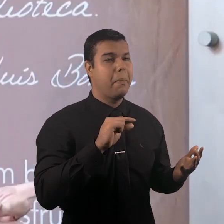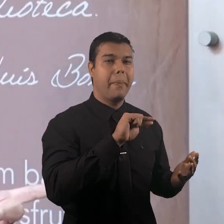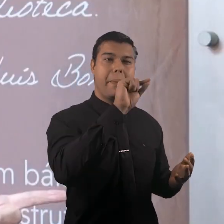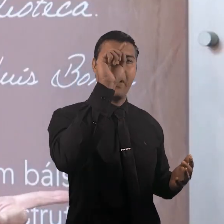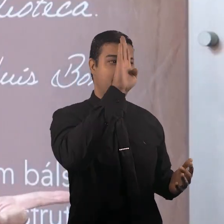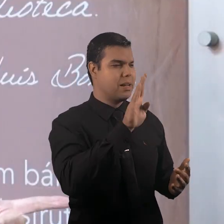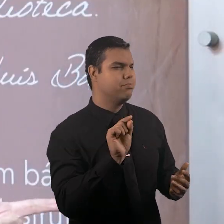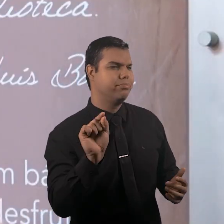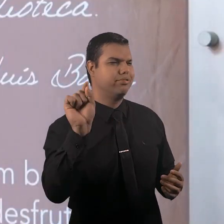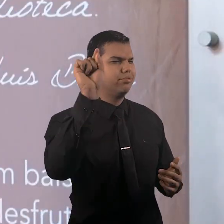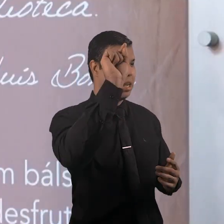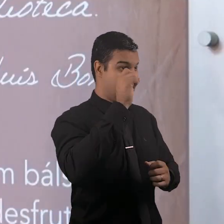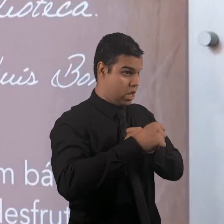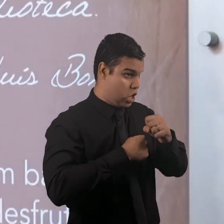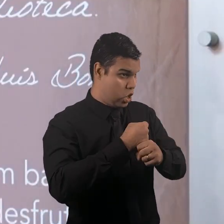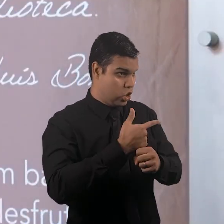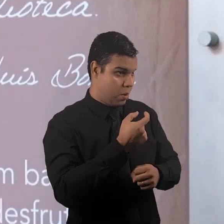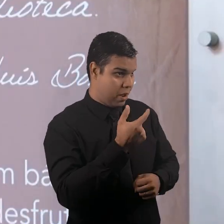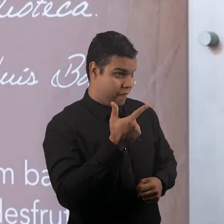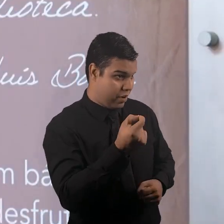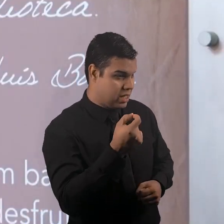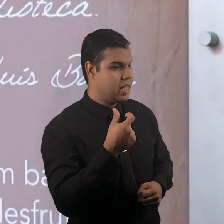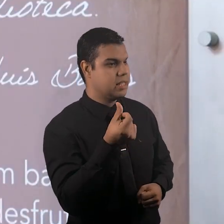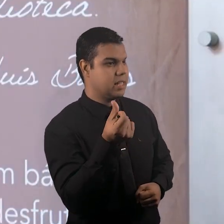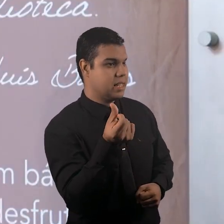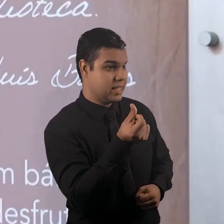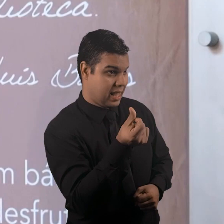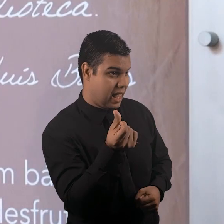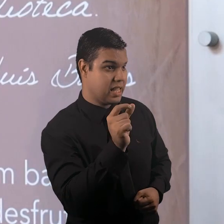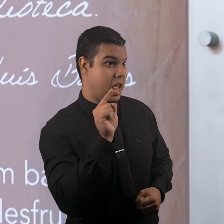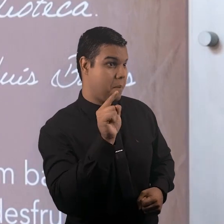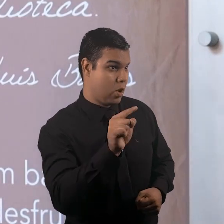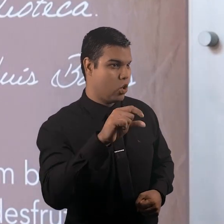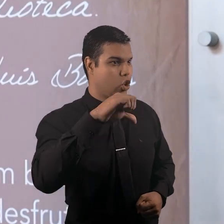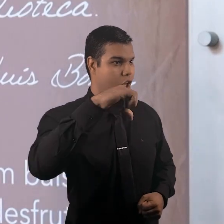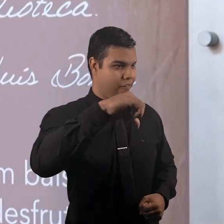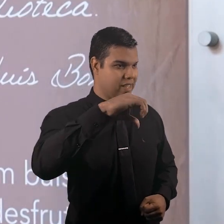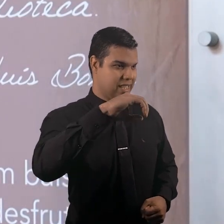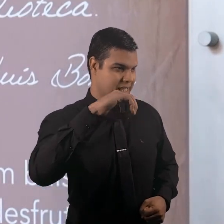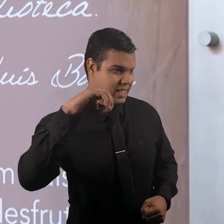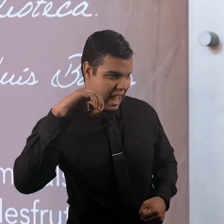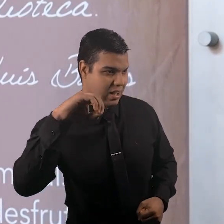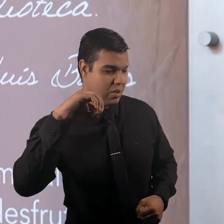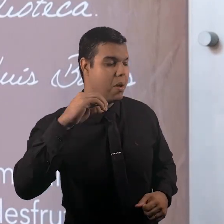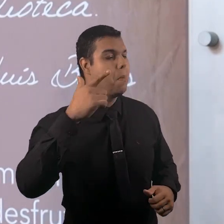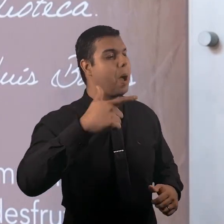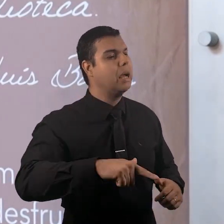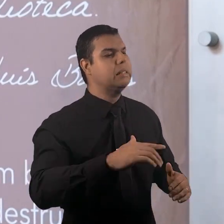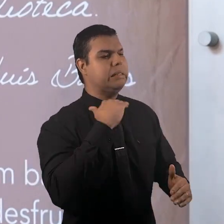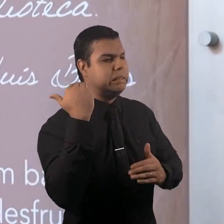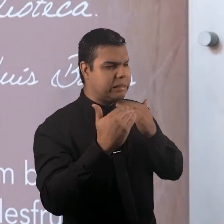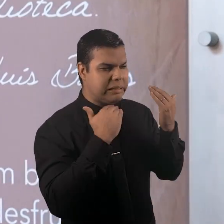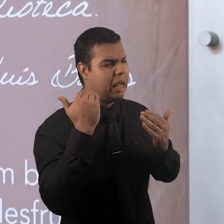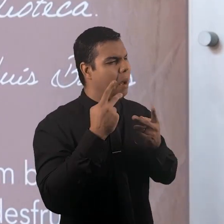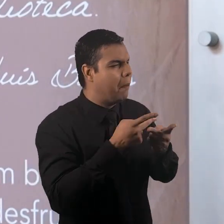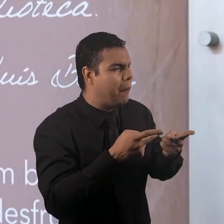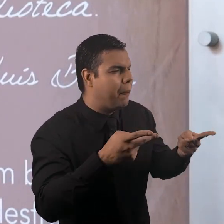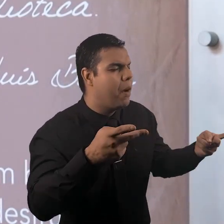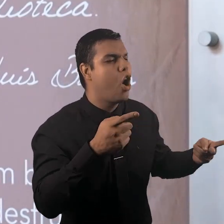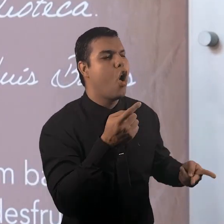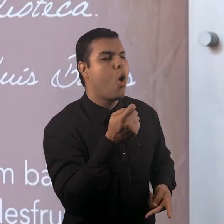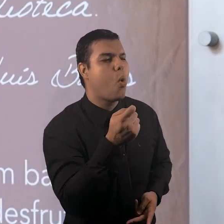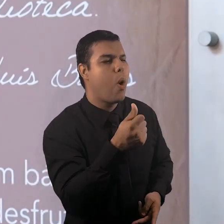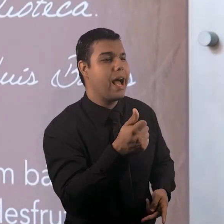todas as regiões do Brasil. Em 2020, a estimativa era de 66.280 novos casos, enquanto a mortalidade ajustada pela